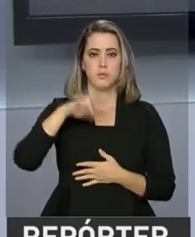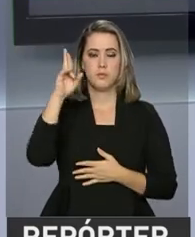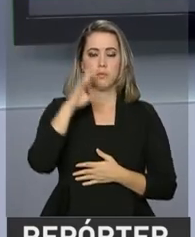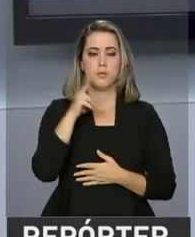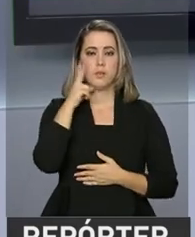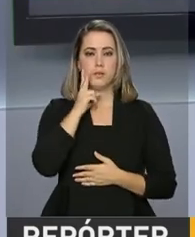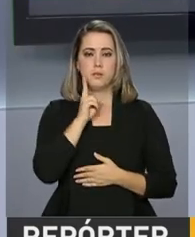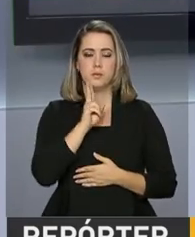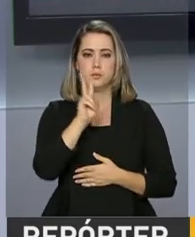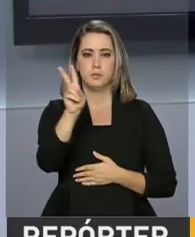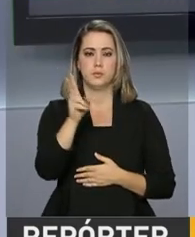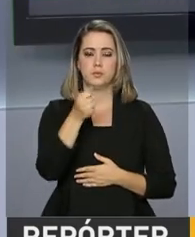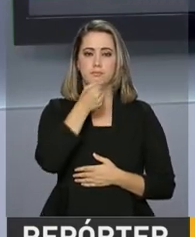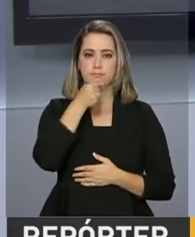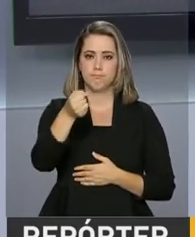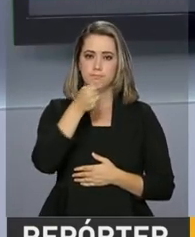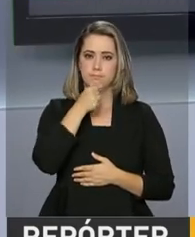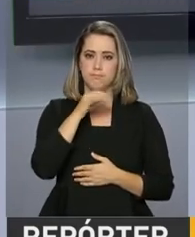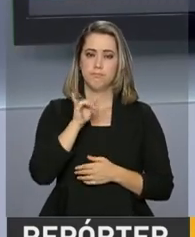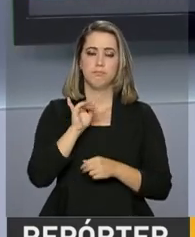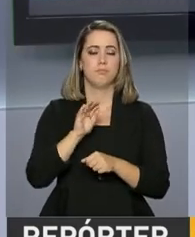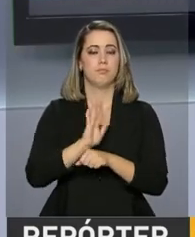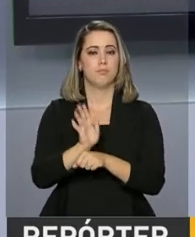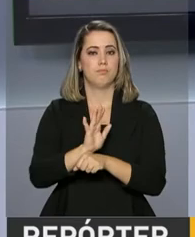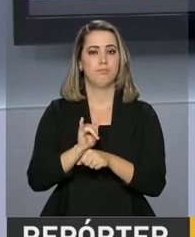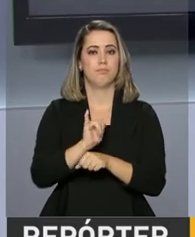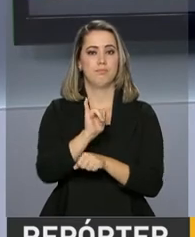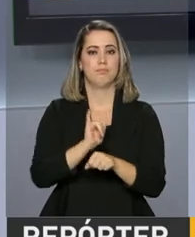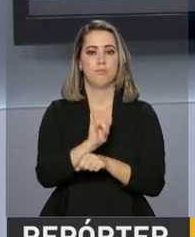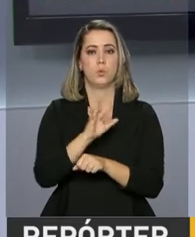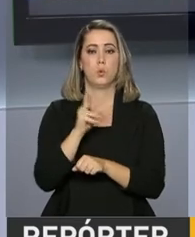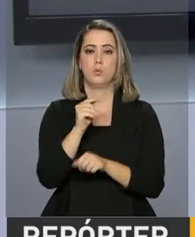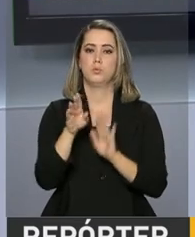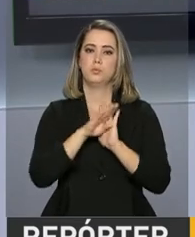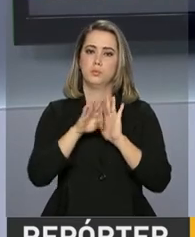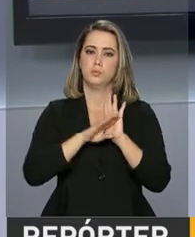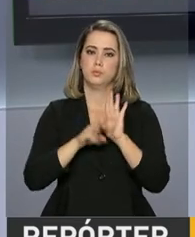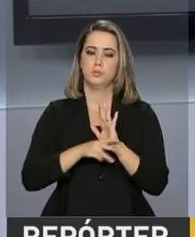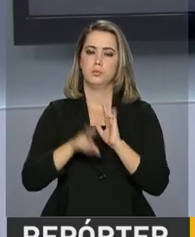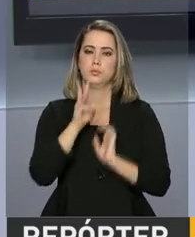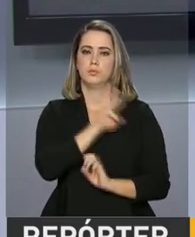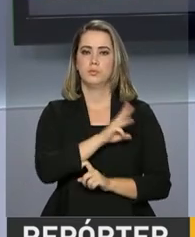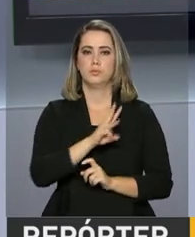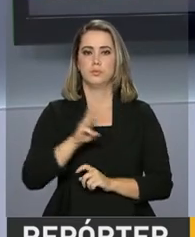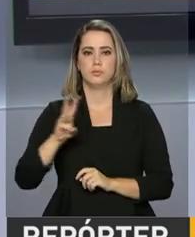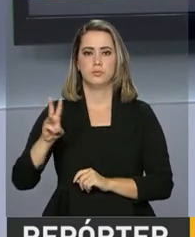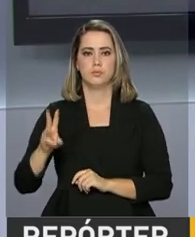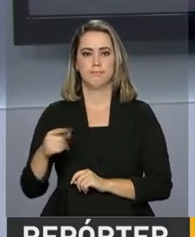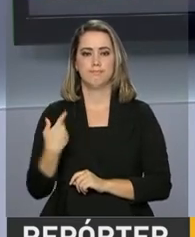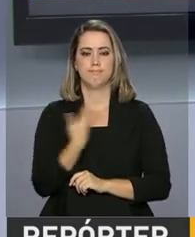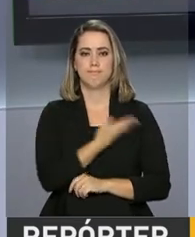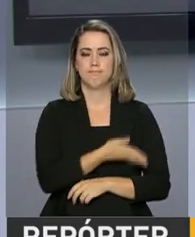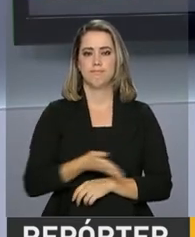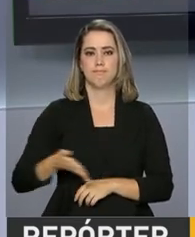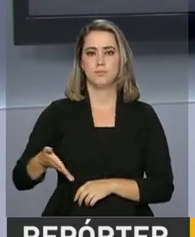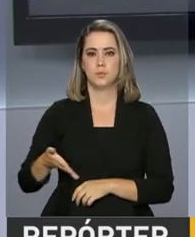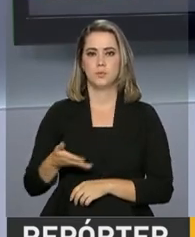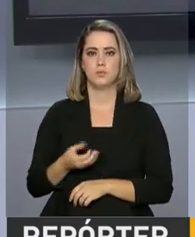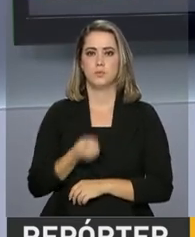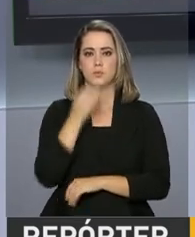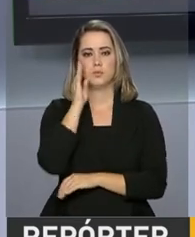nbr você pode rever as reportagens no youtube e toda a programação também está disponível em nossa página na